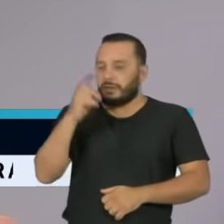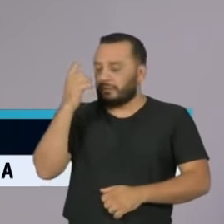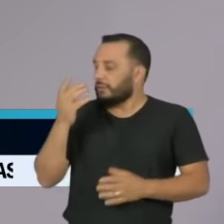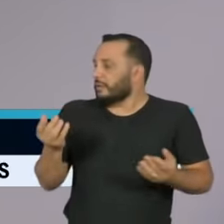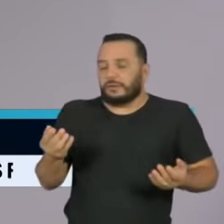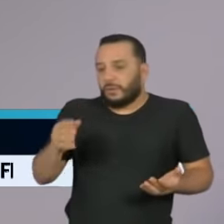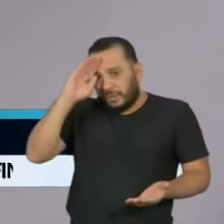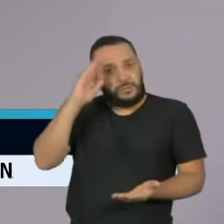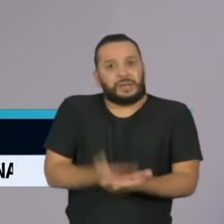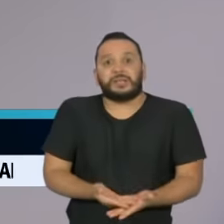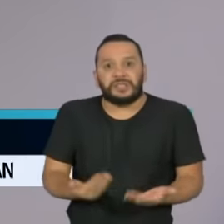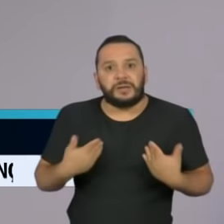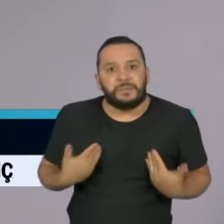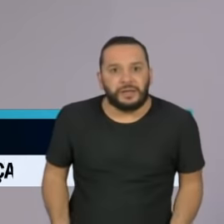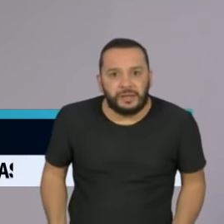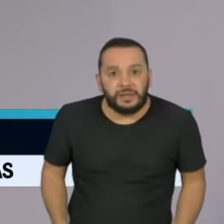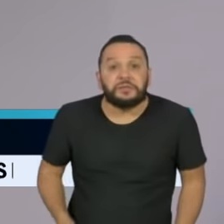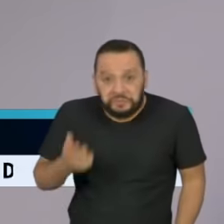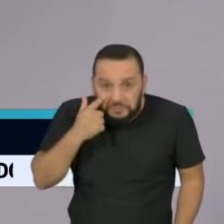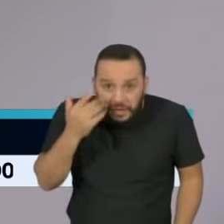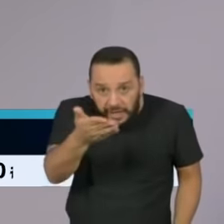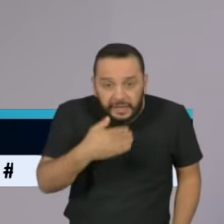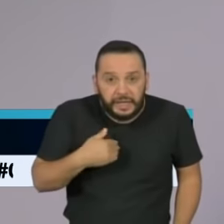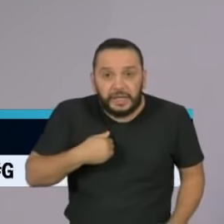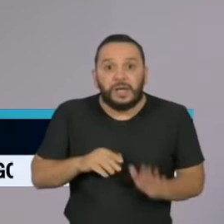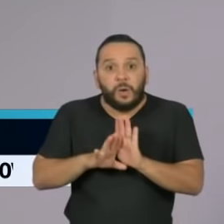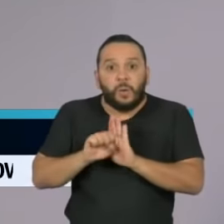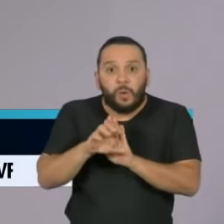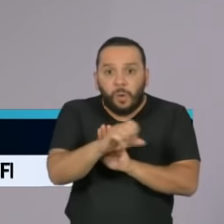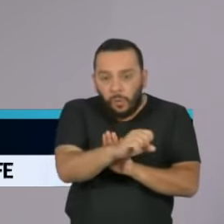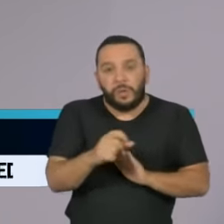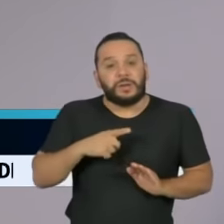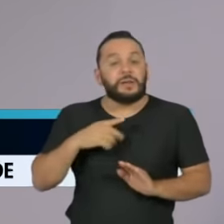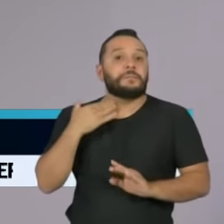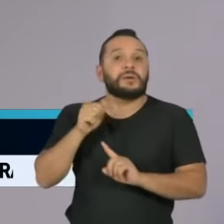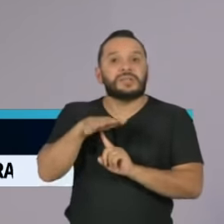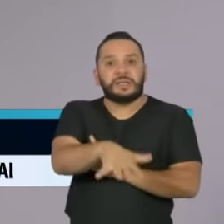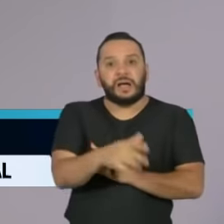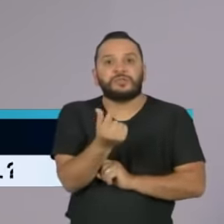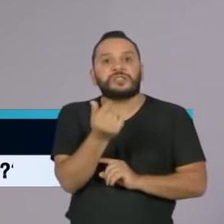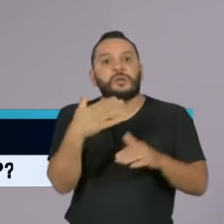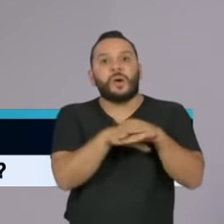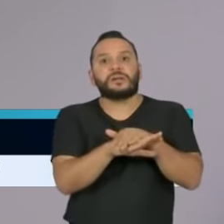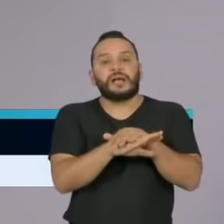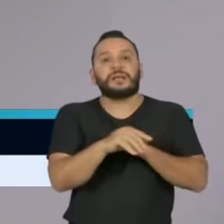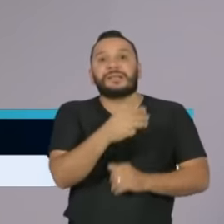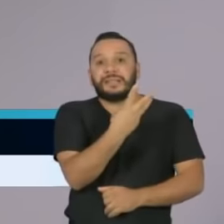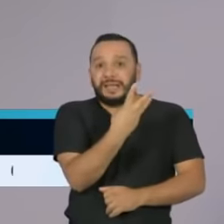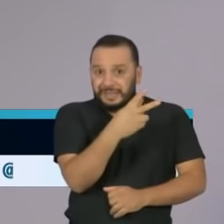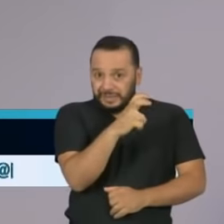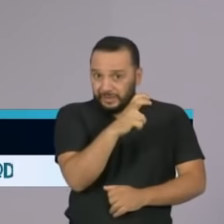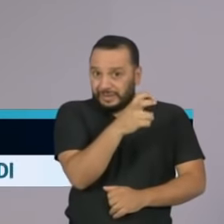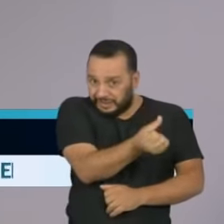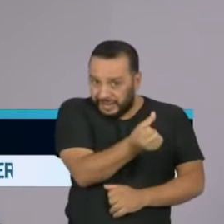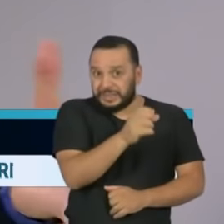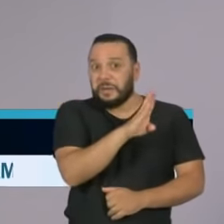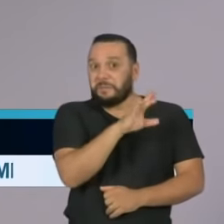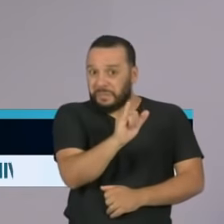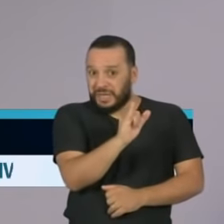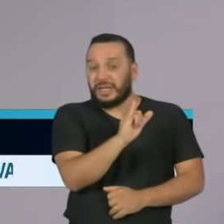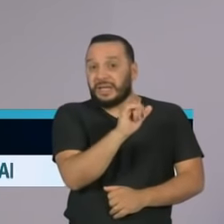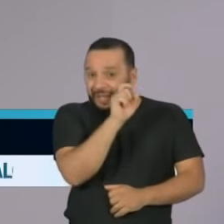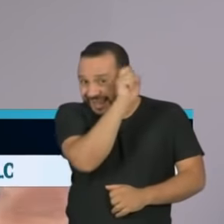não acreditam no que eu estou falando. Abre aí no Google, vai lá ver. Banco Central, reservas internacionais, 356 bilhões de reais.